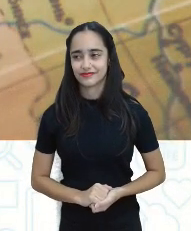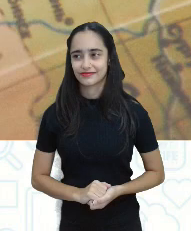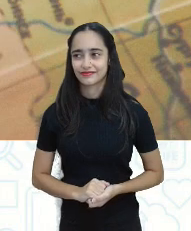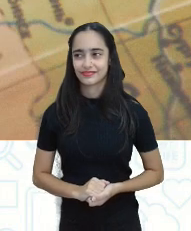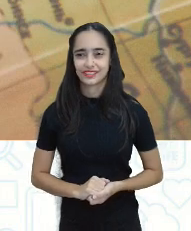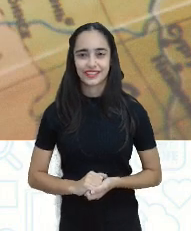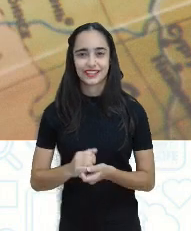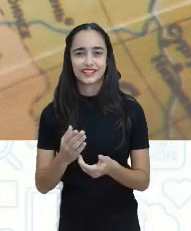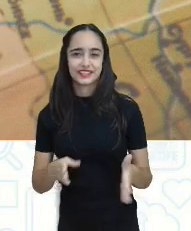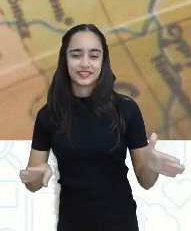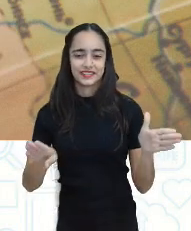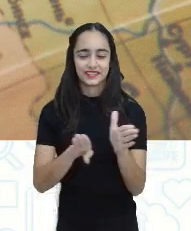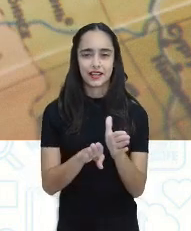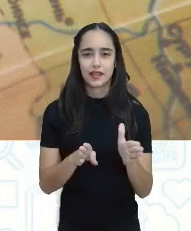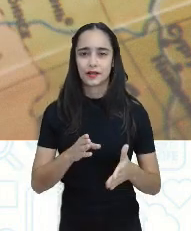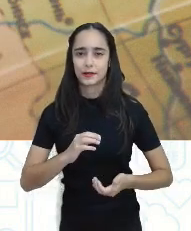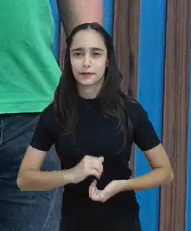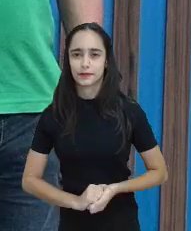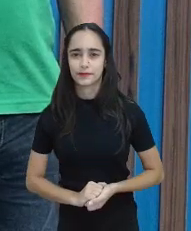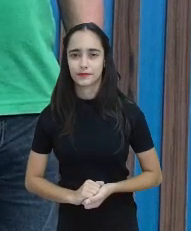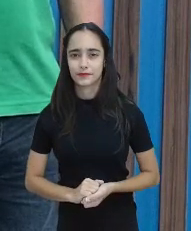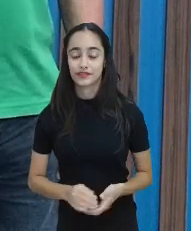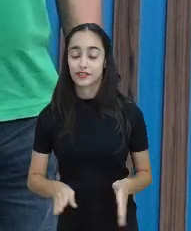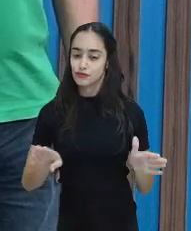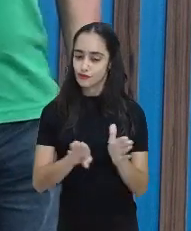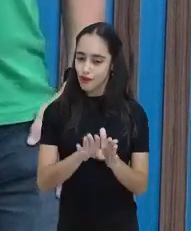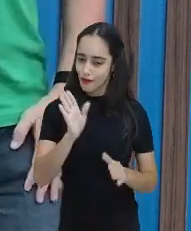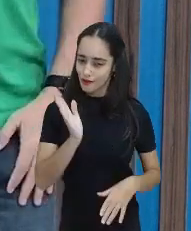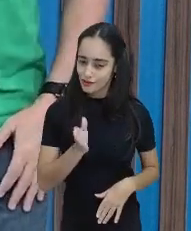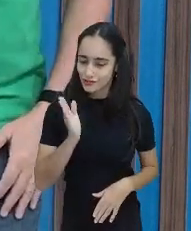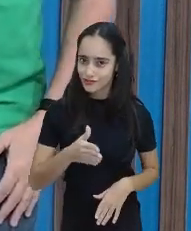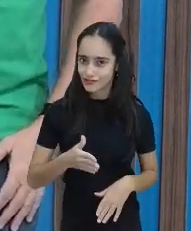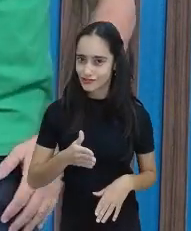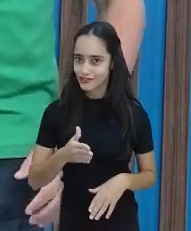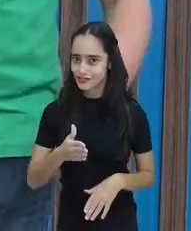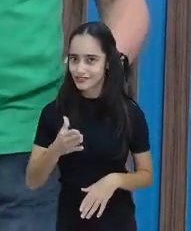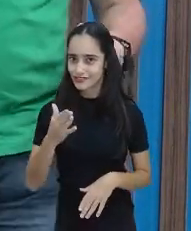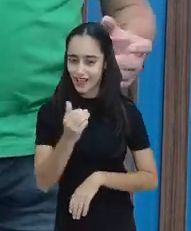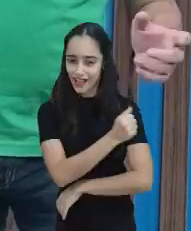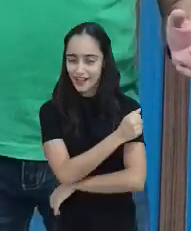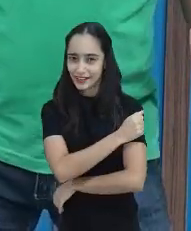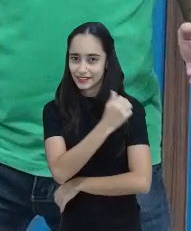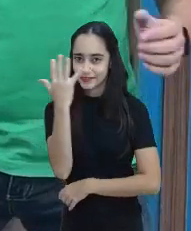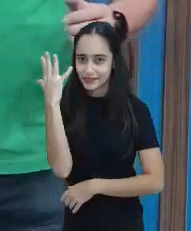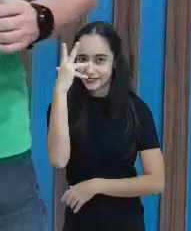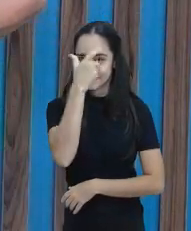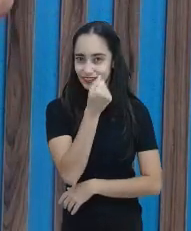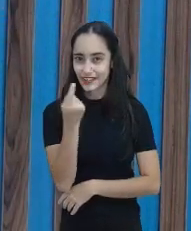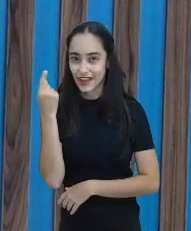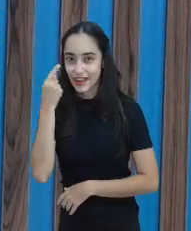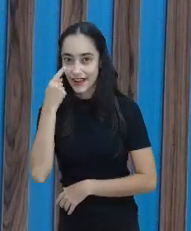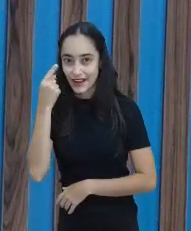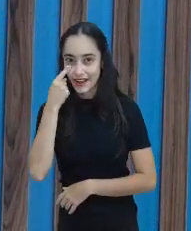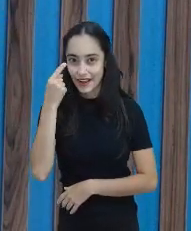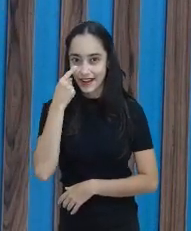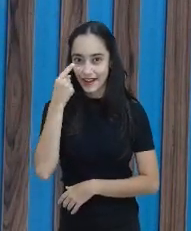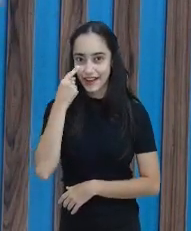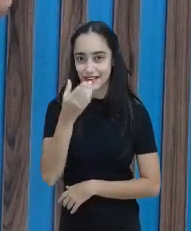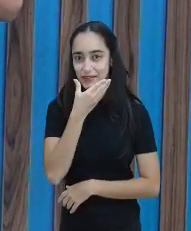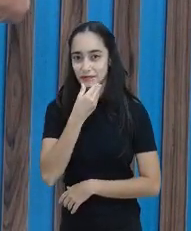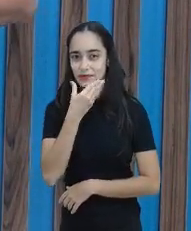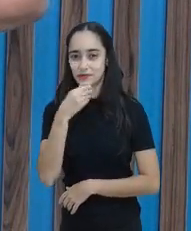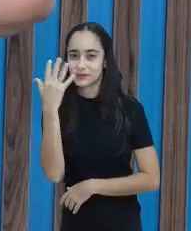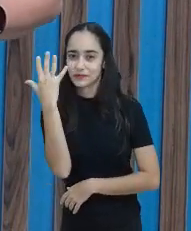Papai, chega! Cheguei chegando, meu povo bonito. Olha aqui, olha aqui, olha aqui, olha aqui, olha aqui, um matutinho